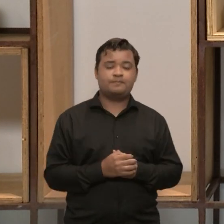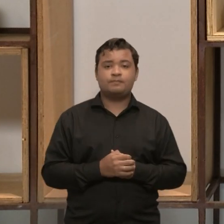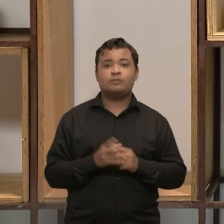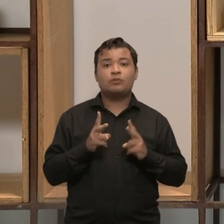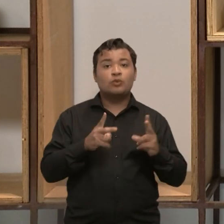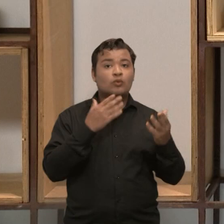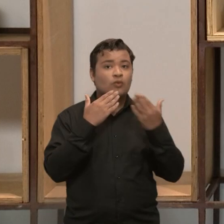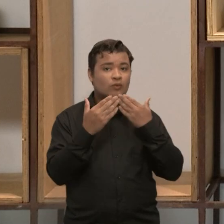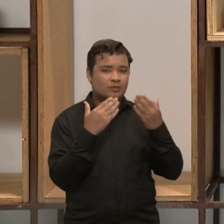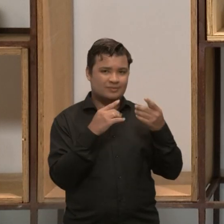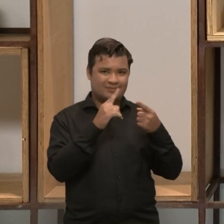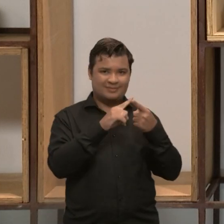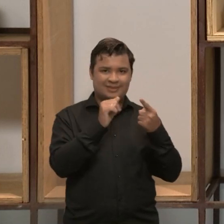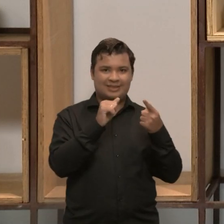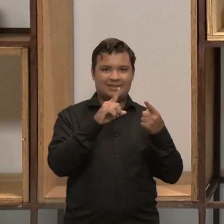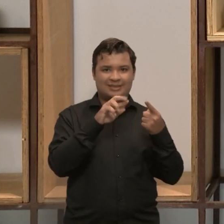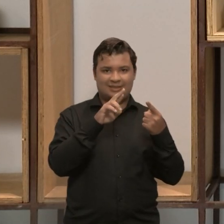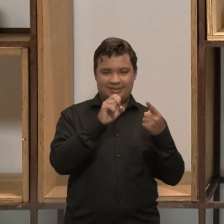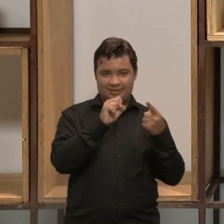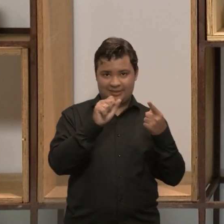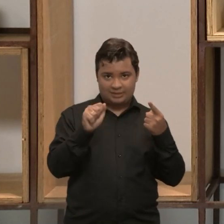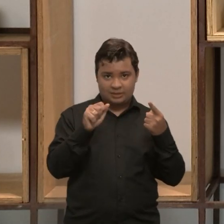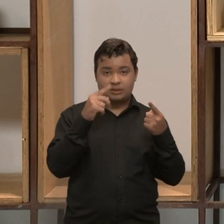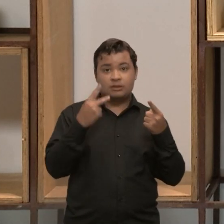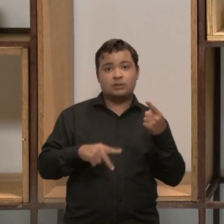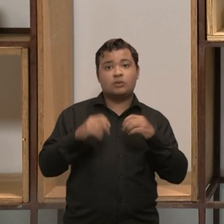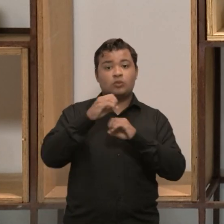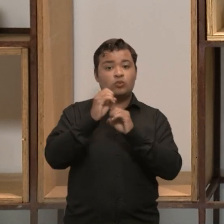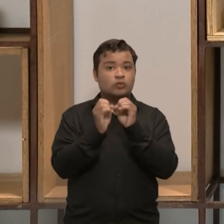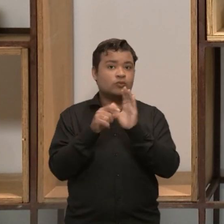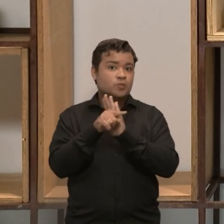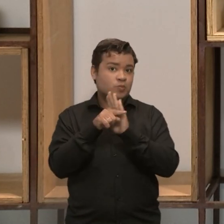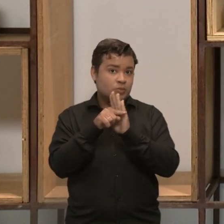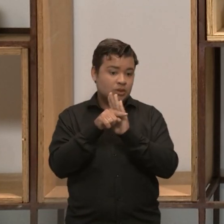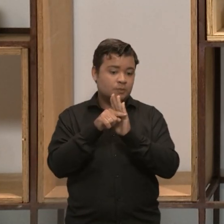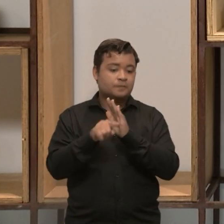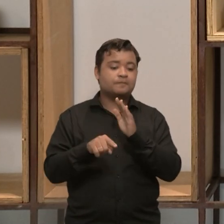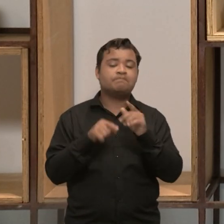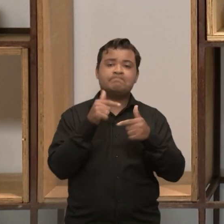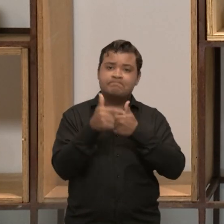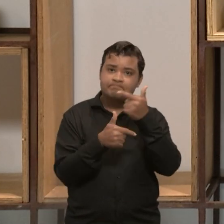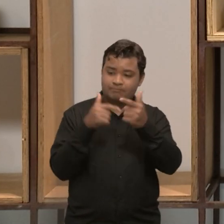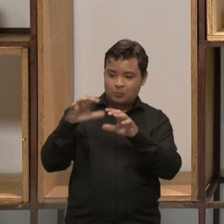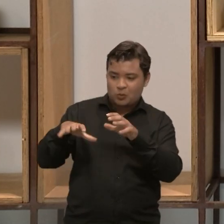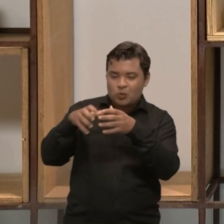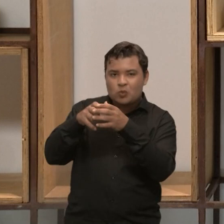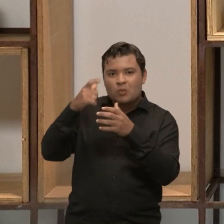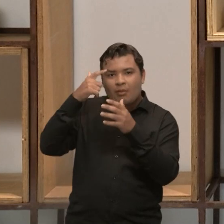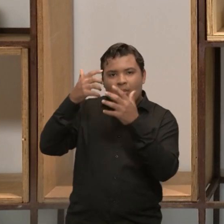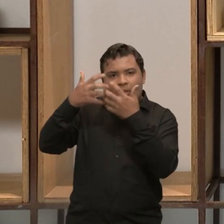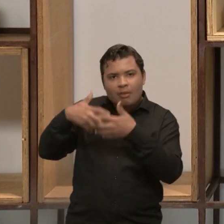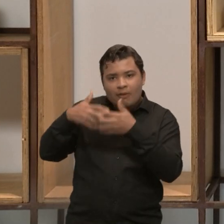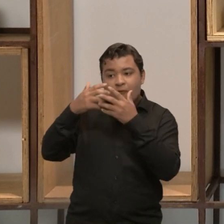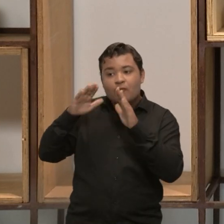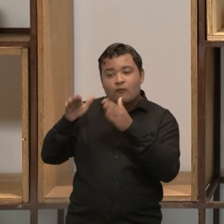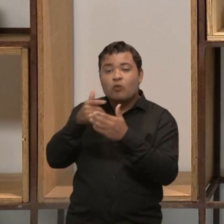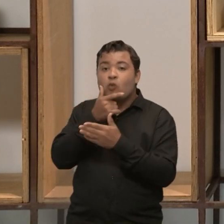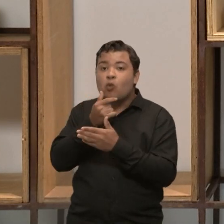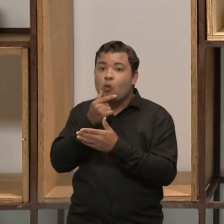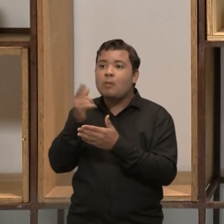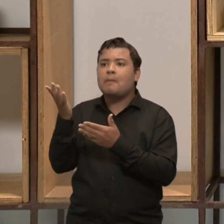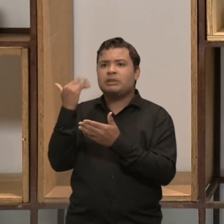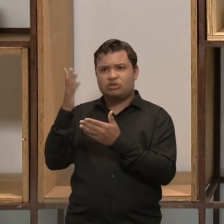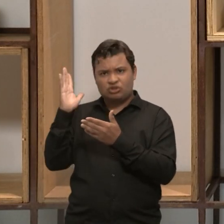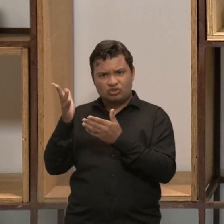Andressa Teodoro, que é pesquisadora da UFG e trabalha com os grupos reflexivos, voltados para homens